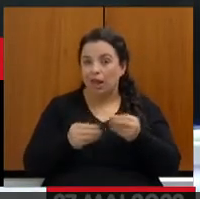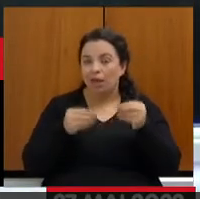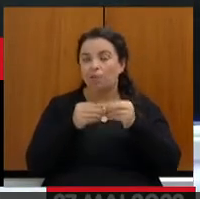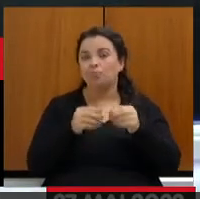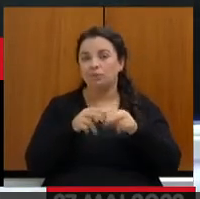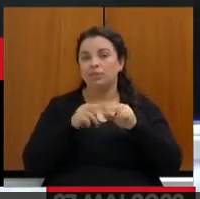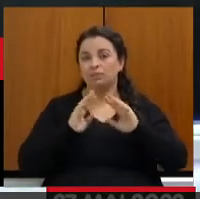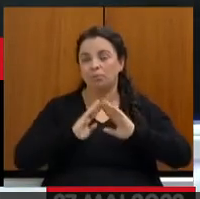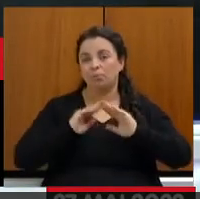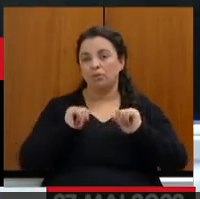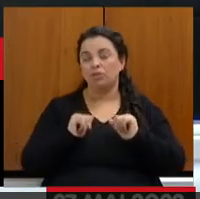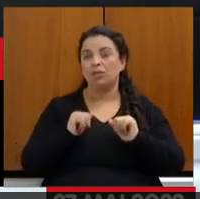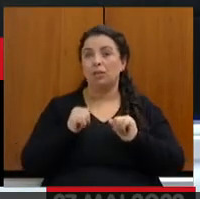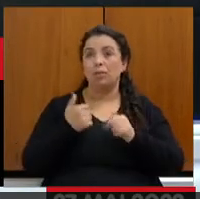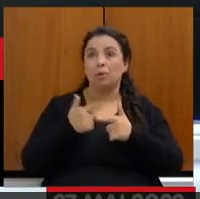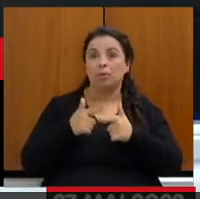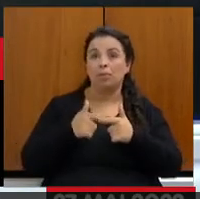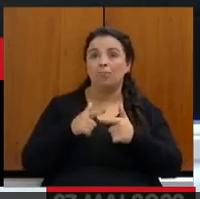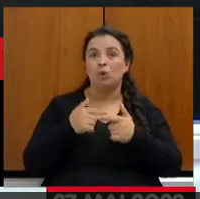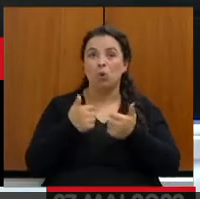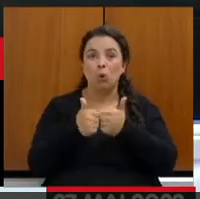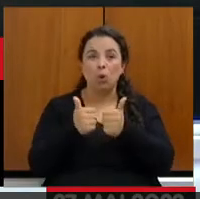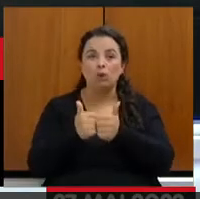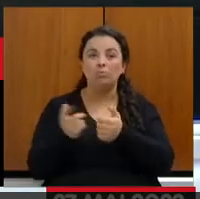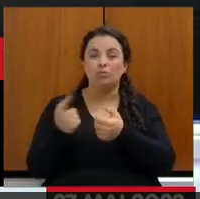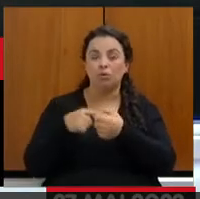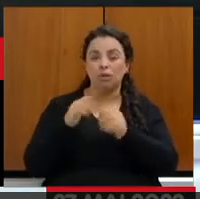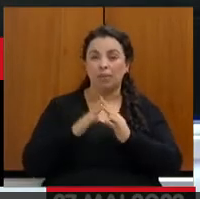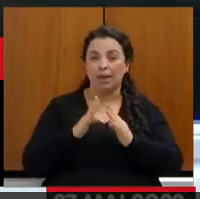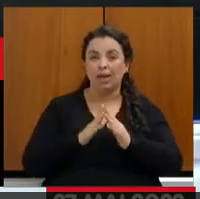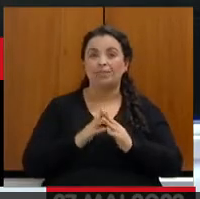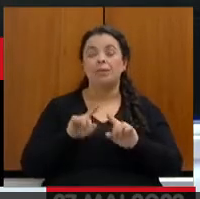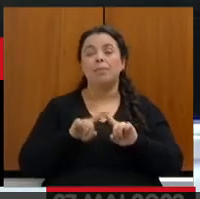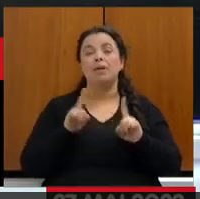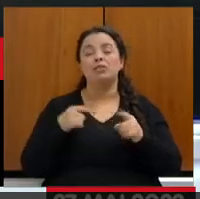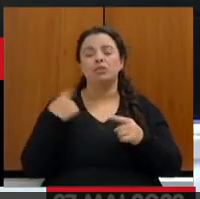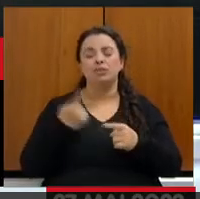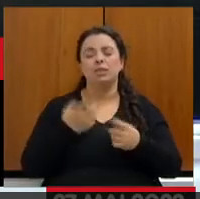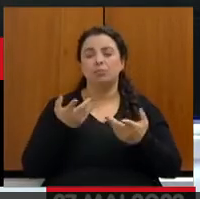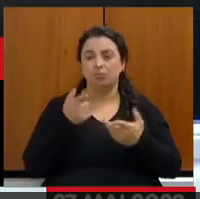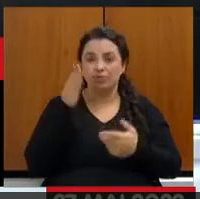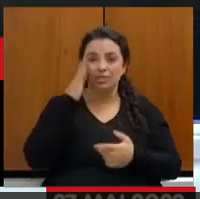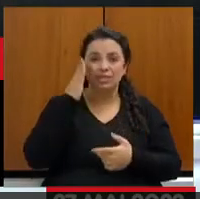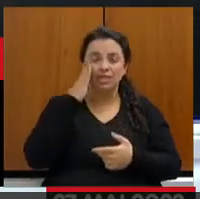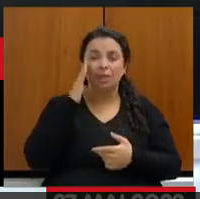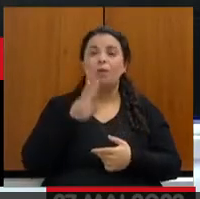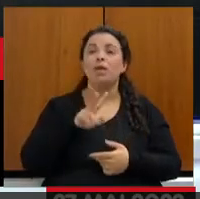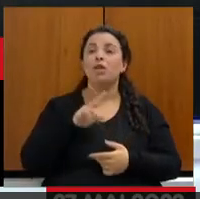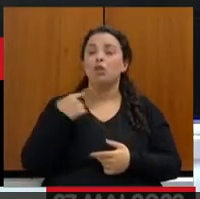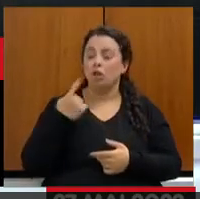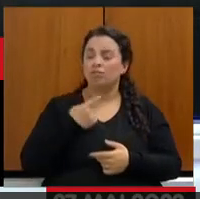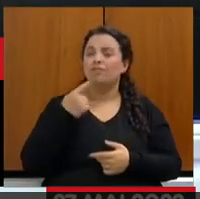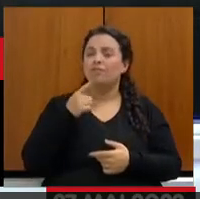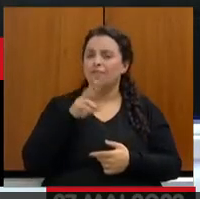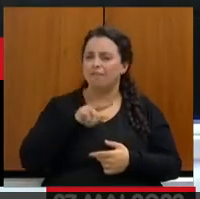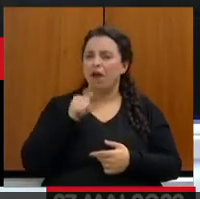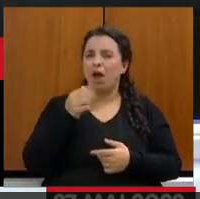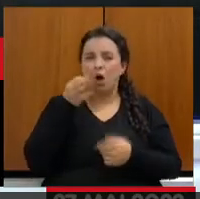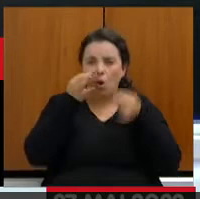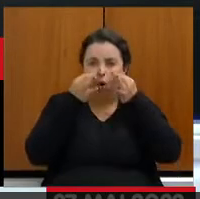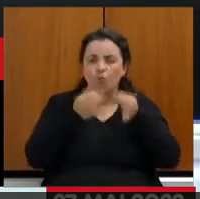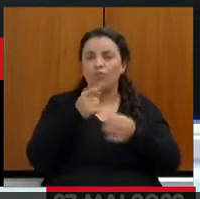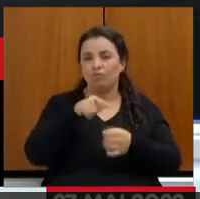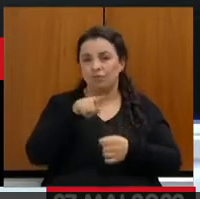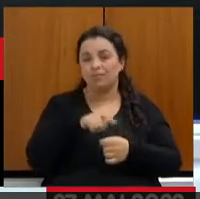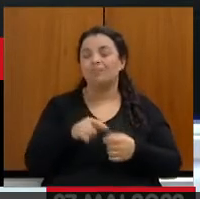dessa solicitação mas nós queremos que todas possam ter a certeza de que serão ouvidas essa nossa atividade está sendo